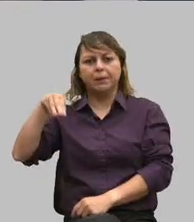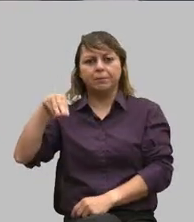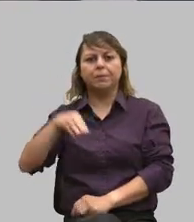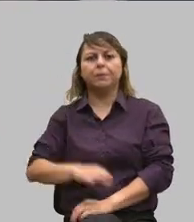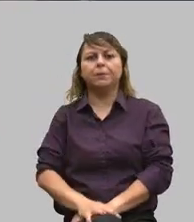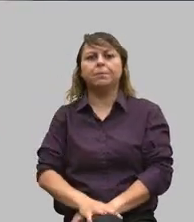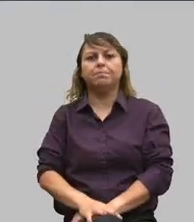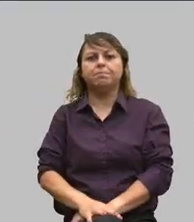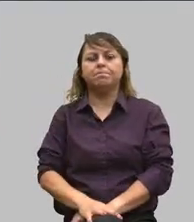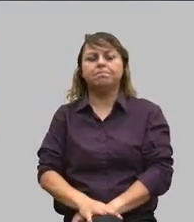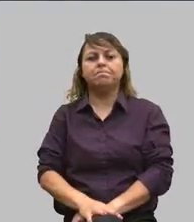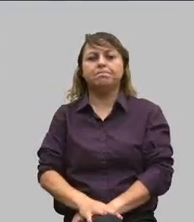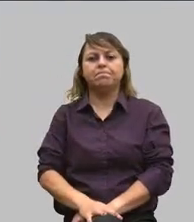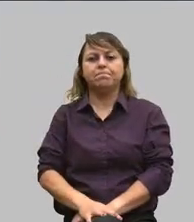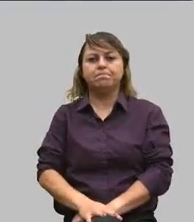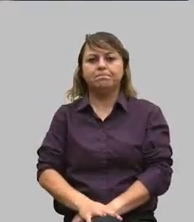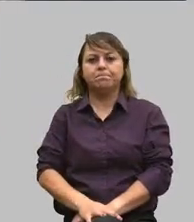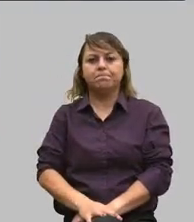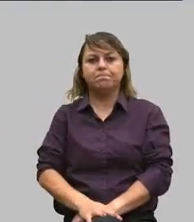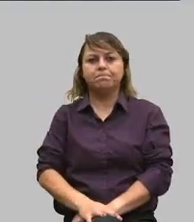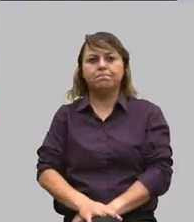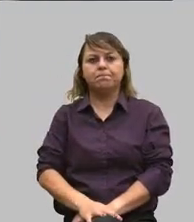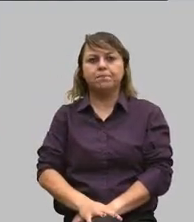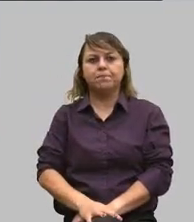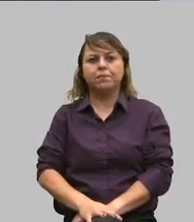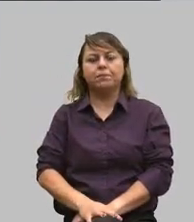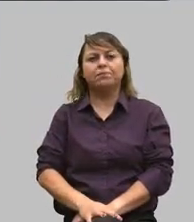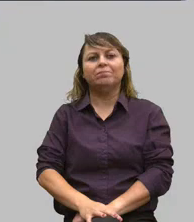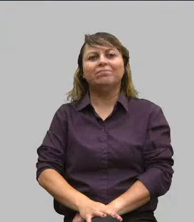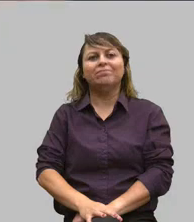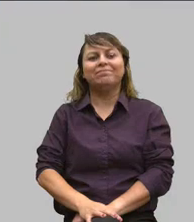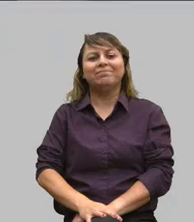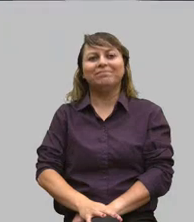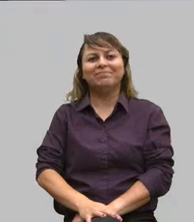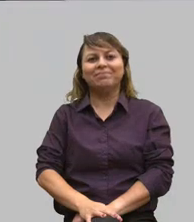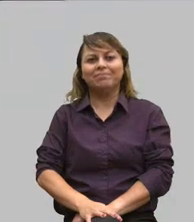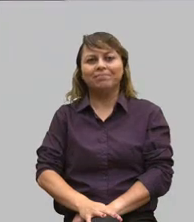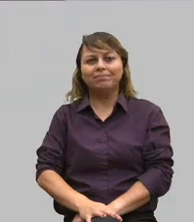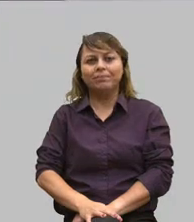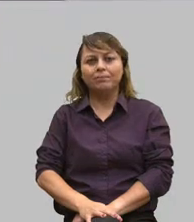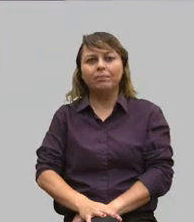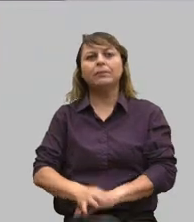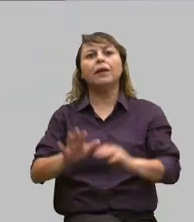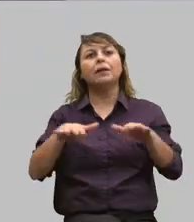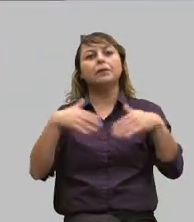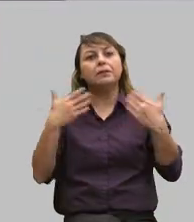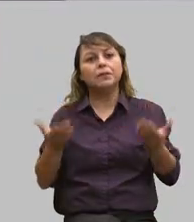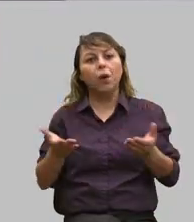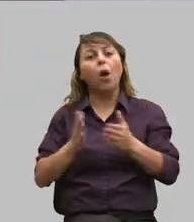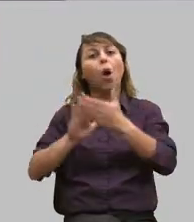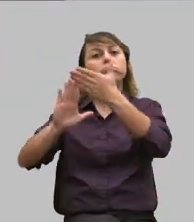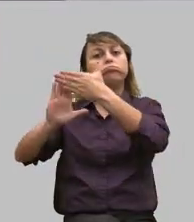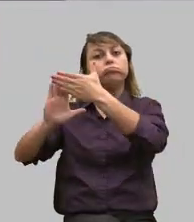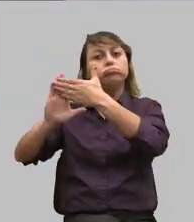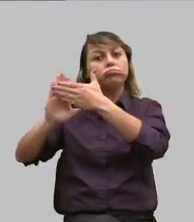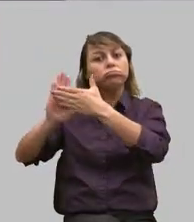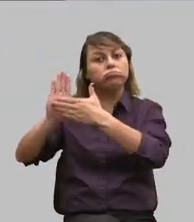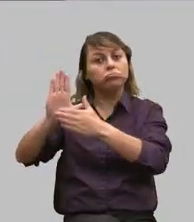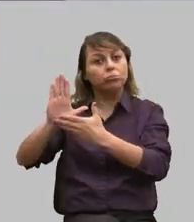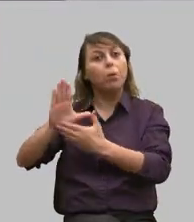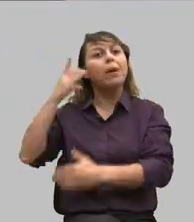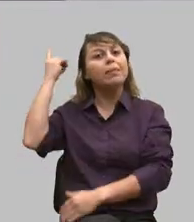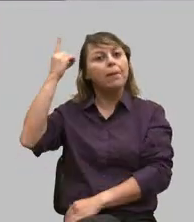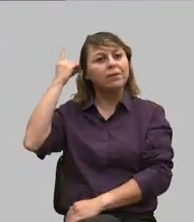gente ele ele que passa tá bem eh então é um programa gente né como a deputada